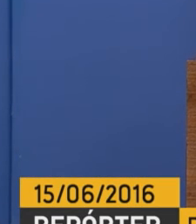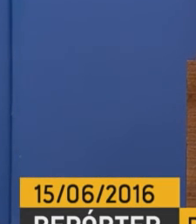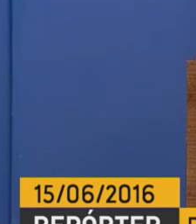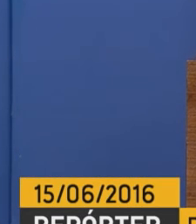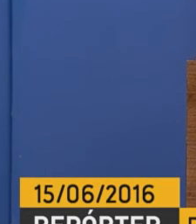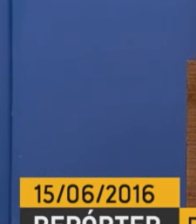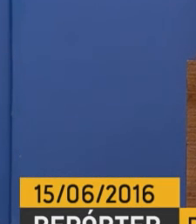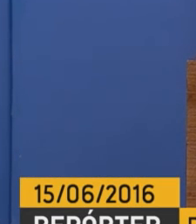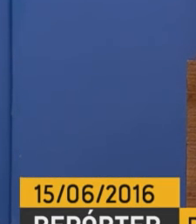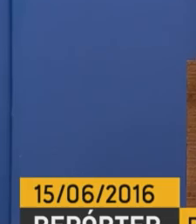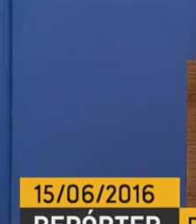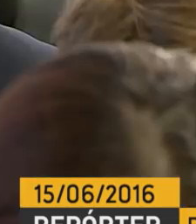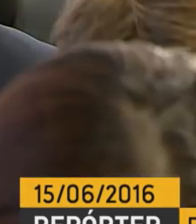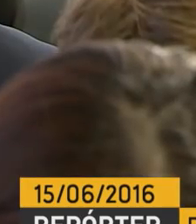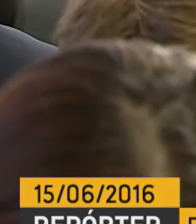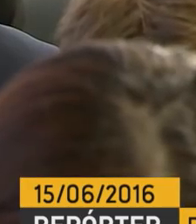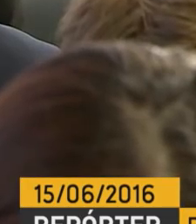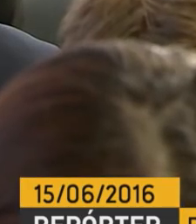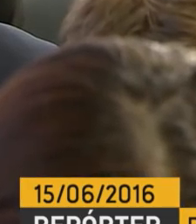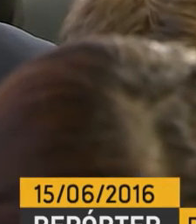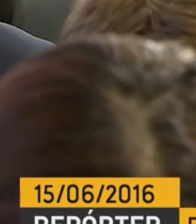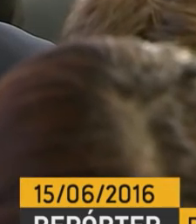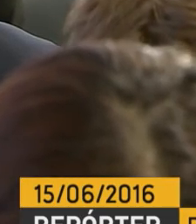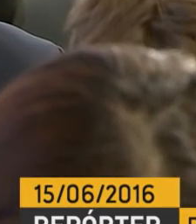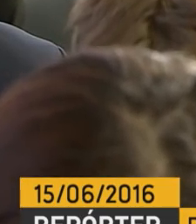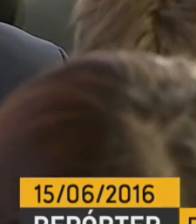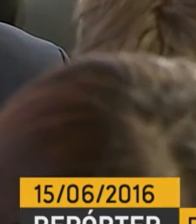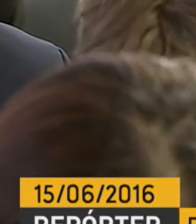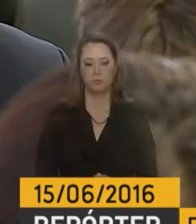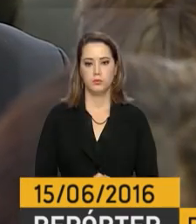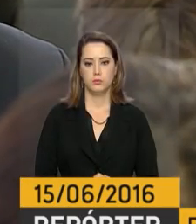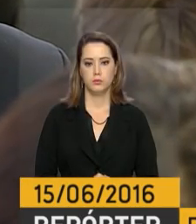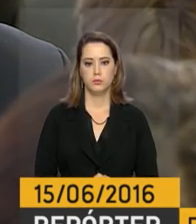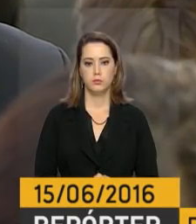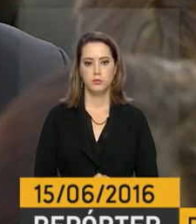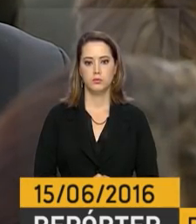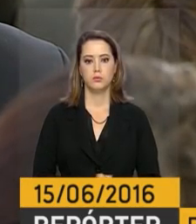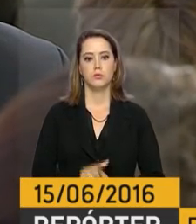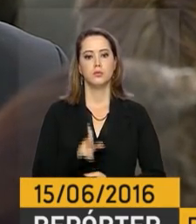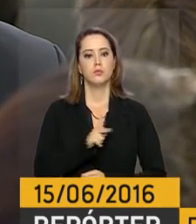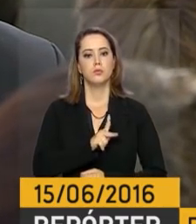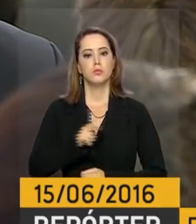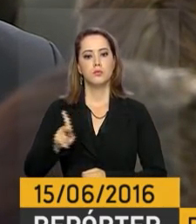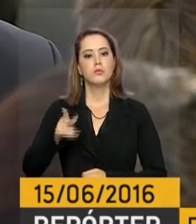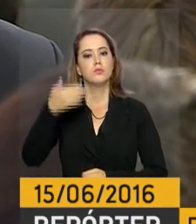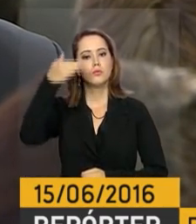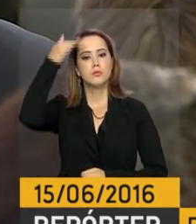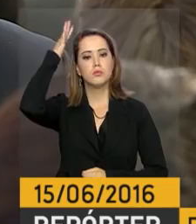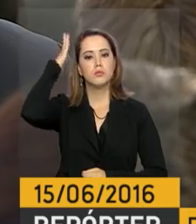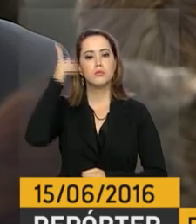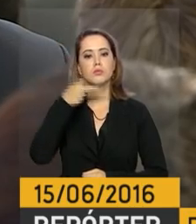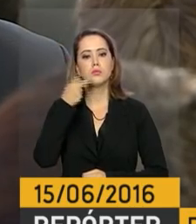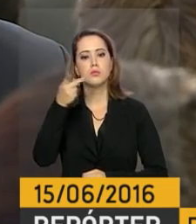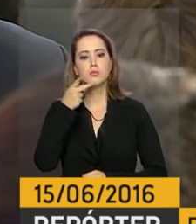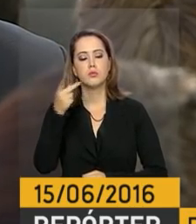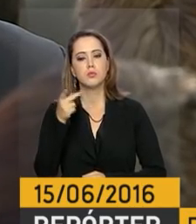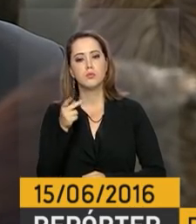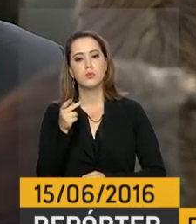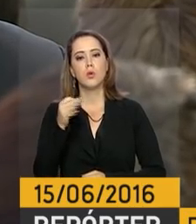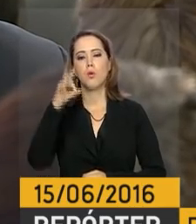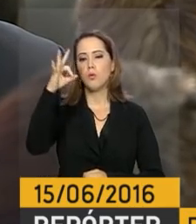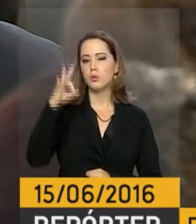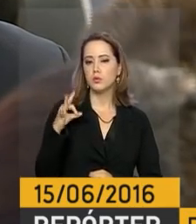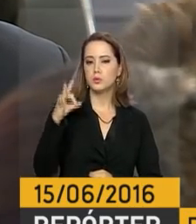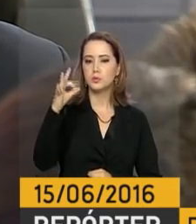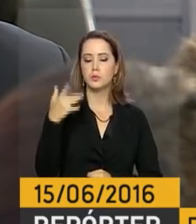Bom dia, ministro. Tudo bem com o senhor? Eh, o presidente Temer eh falou recentemente que os percentuais de saúde e educação não